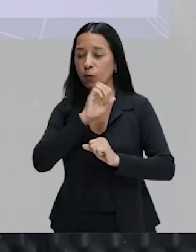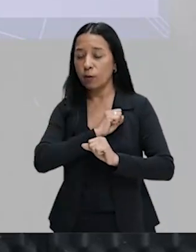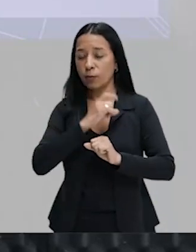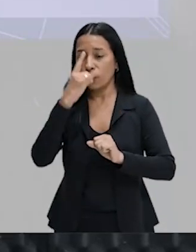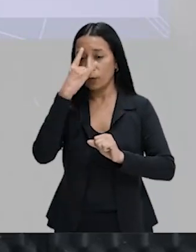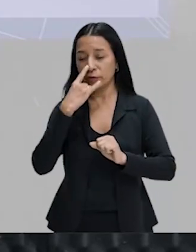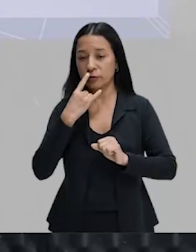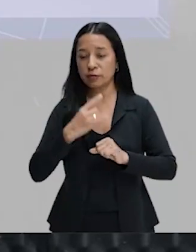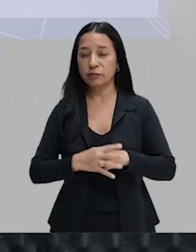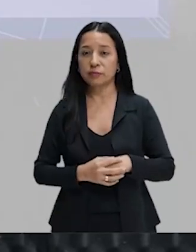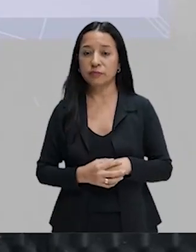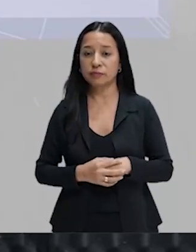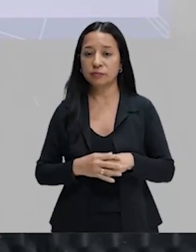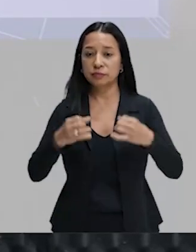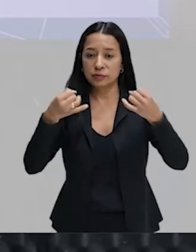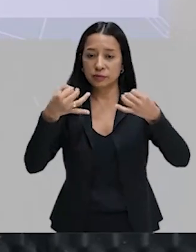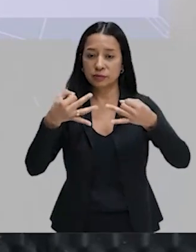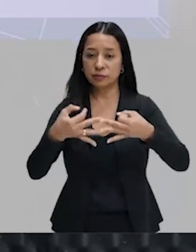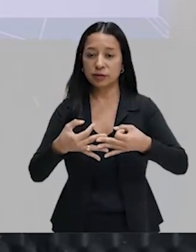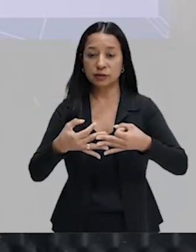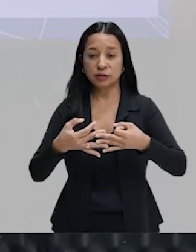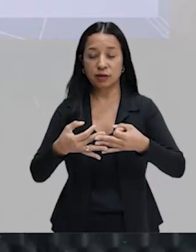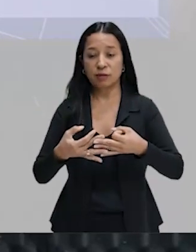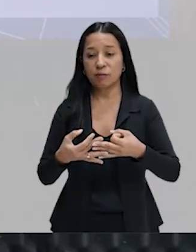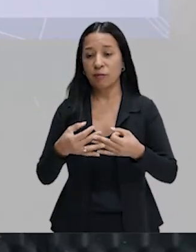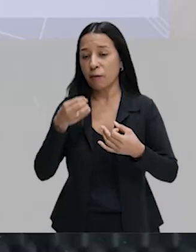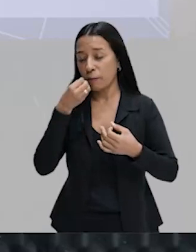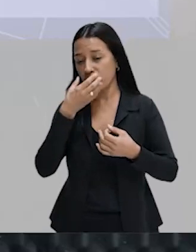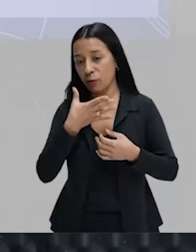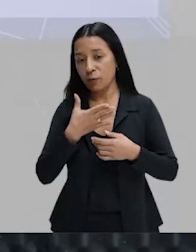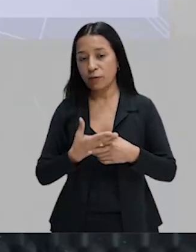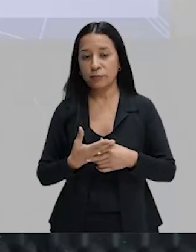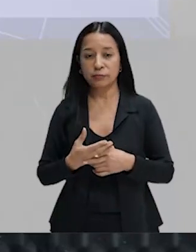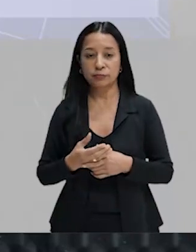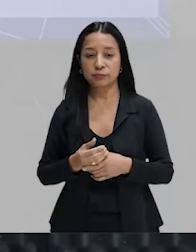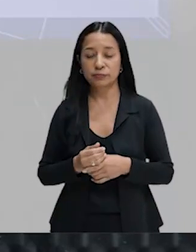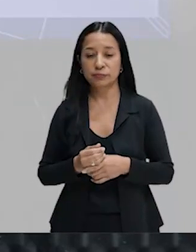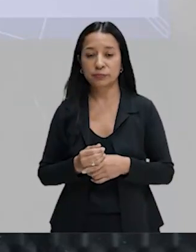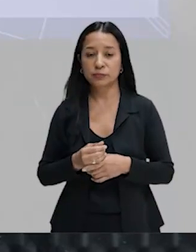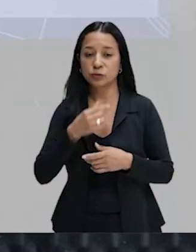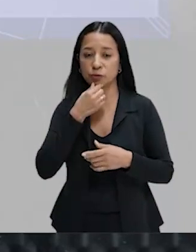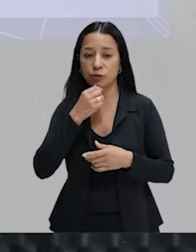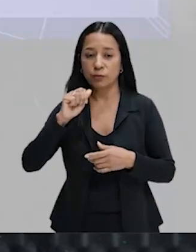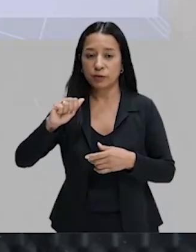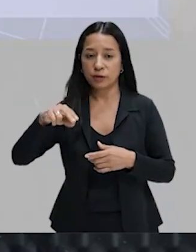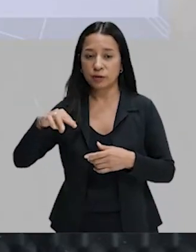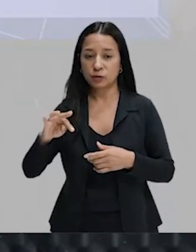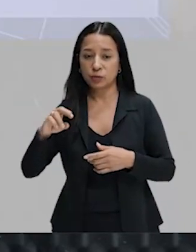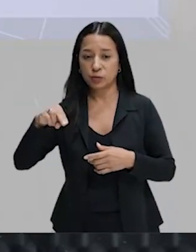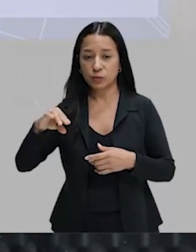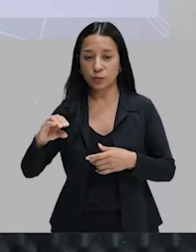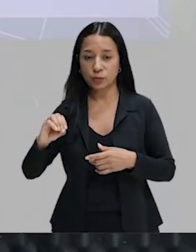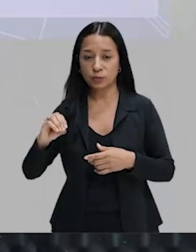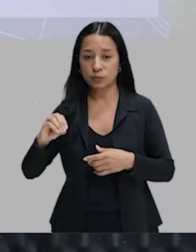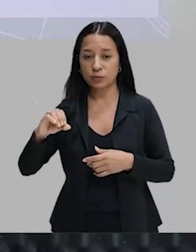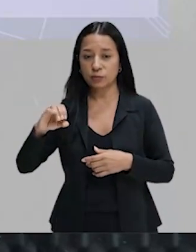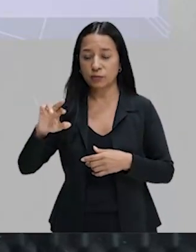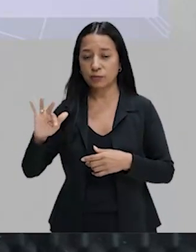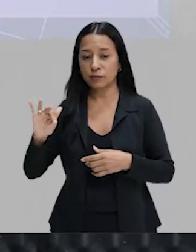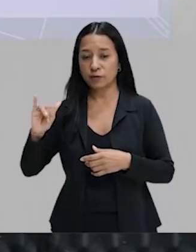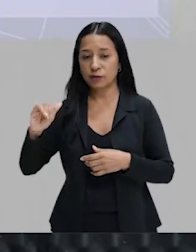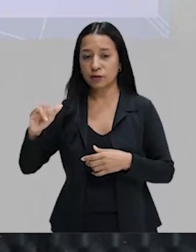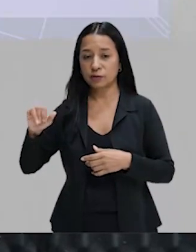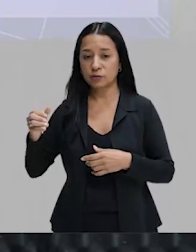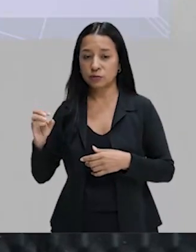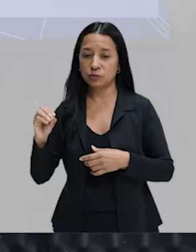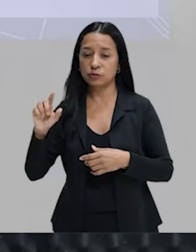explicação bem interessante de Antônio Feijó. Bom, na aula de hoje, nós aprendemos o que